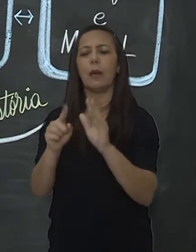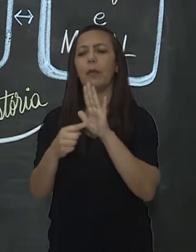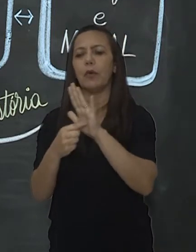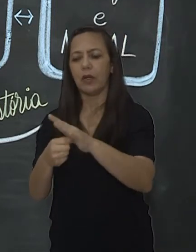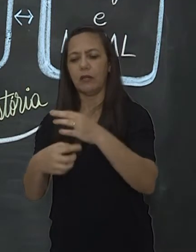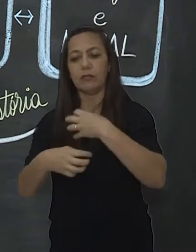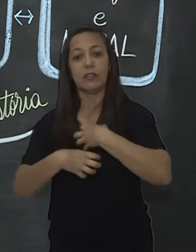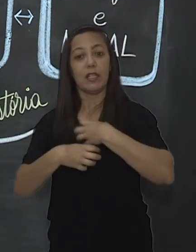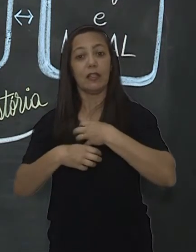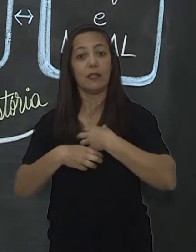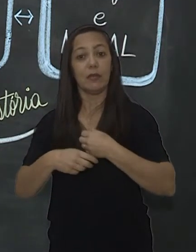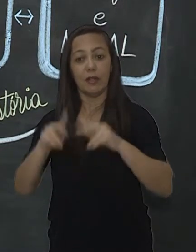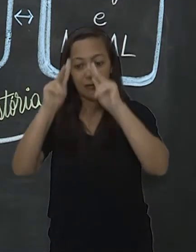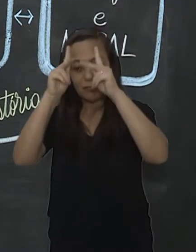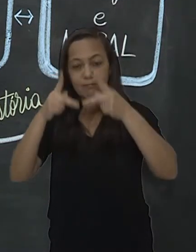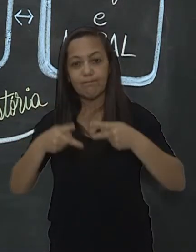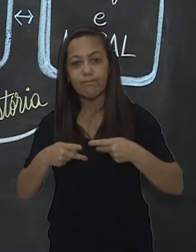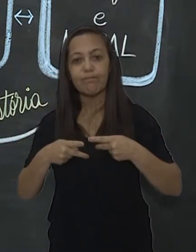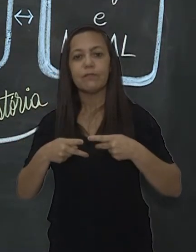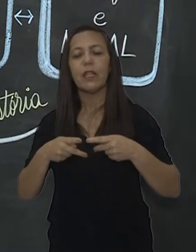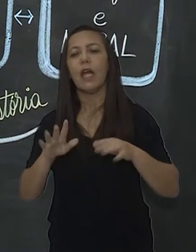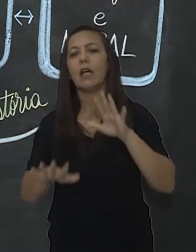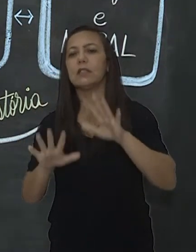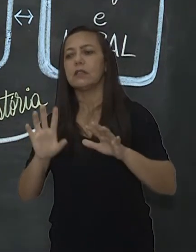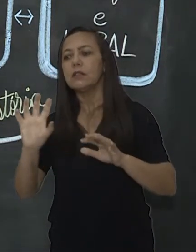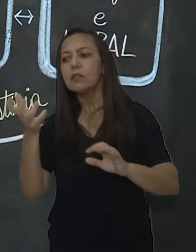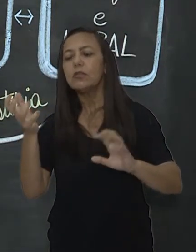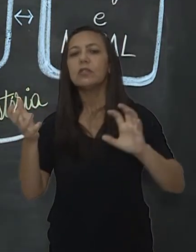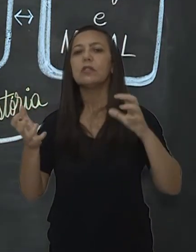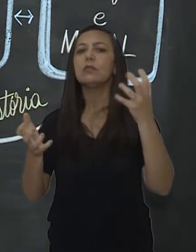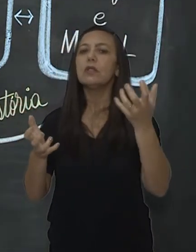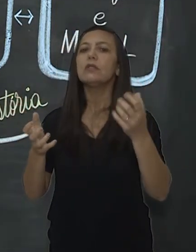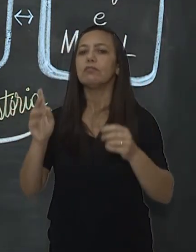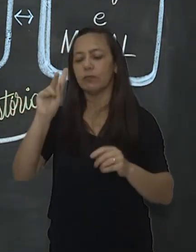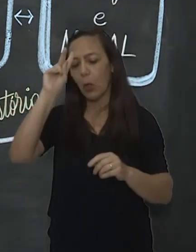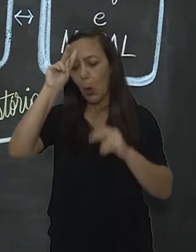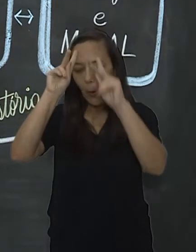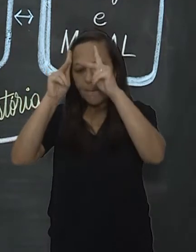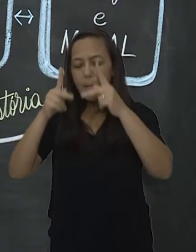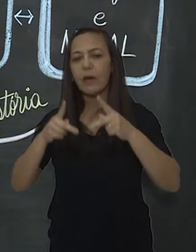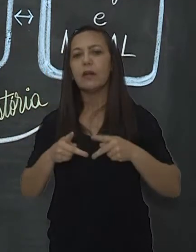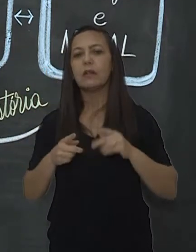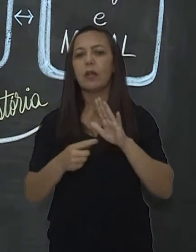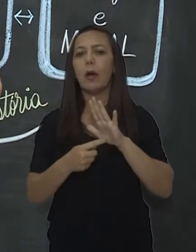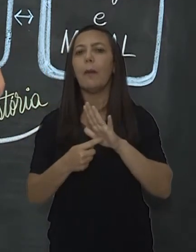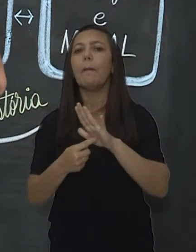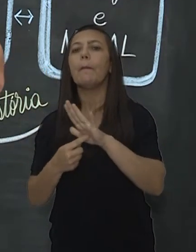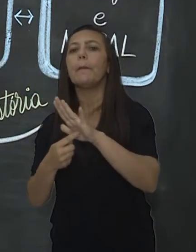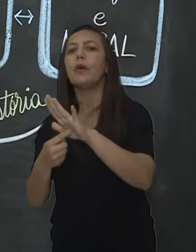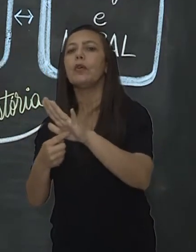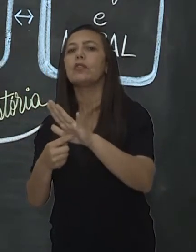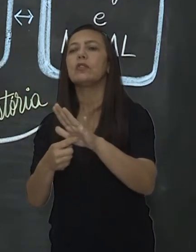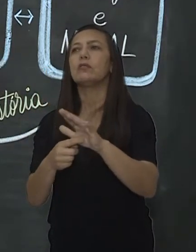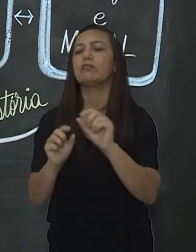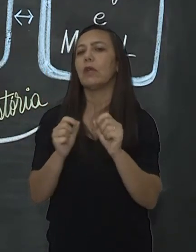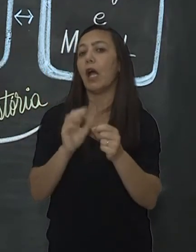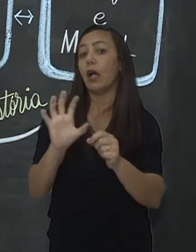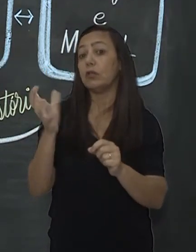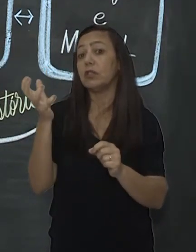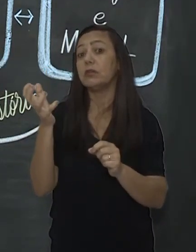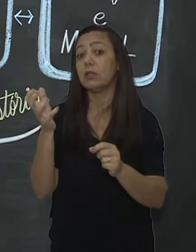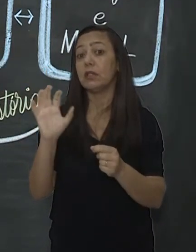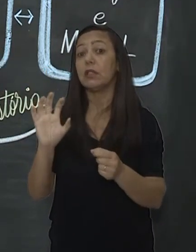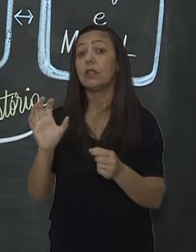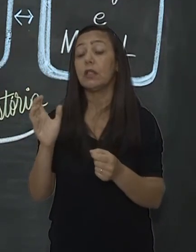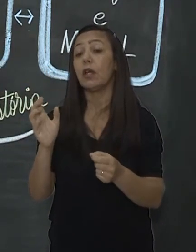humanos, situações que os humanos vivem, muitas vezes para fazer uma crítica por meio de uma alegoria, ou seja, de um elemento fantástico, de um elemento que